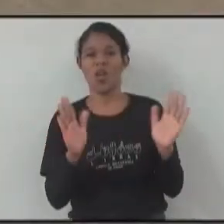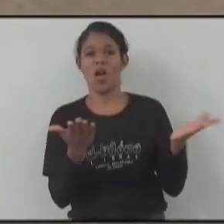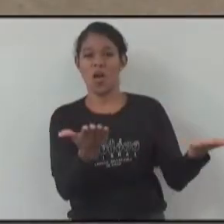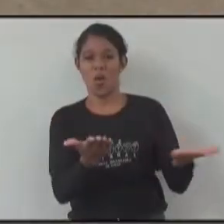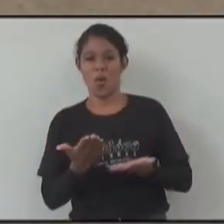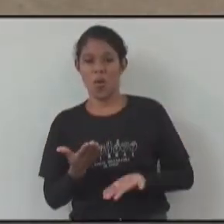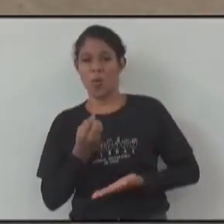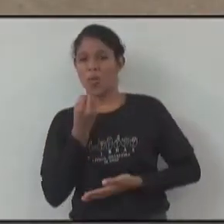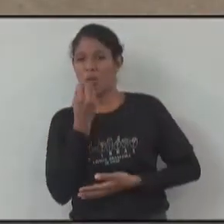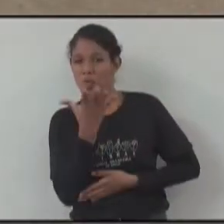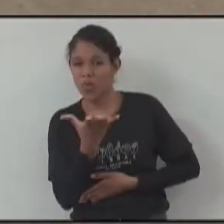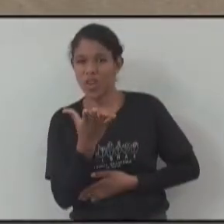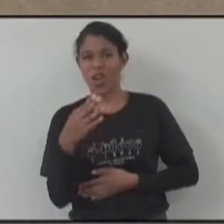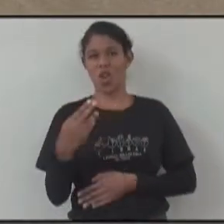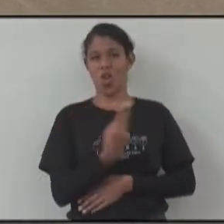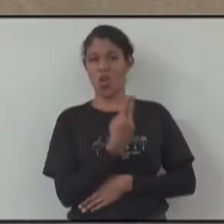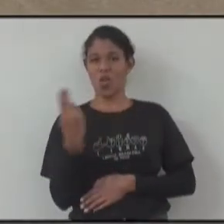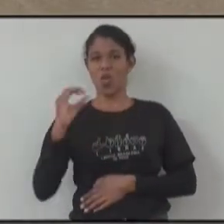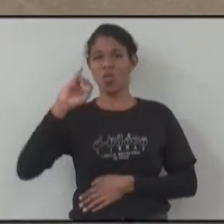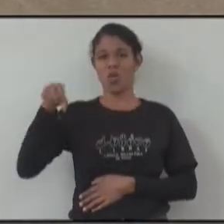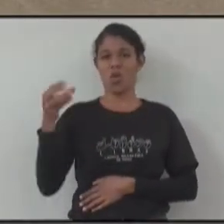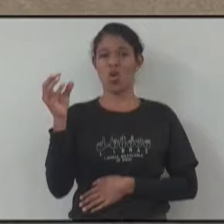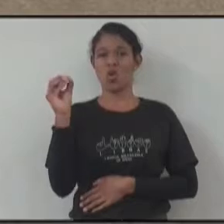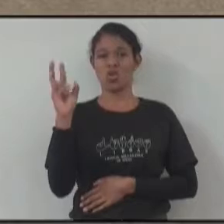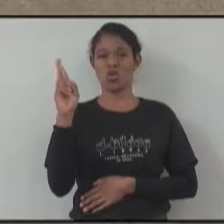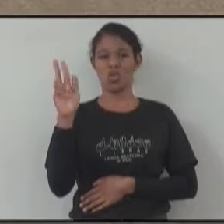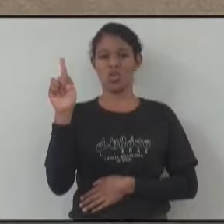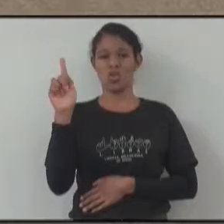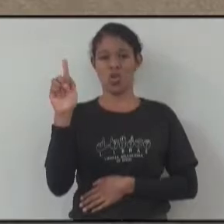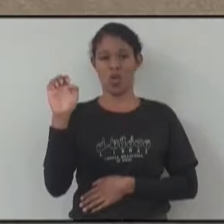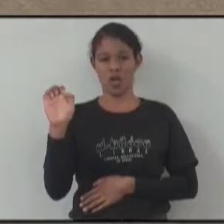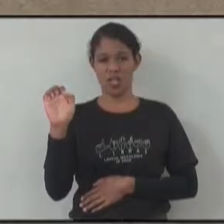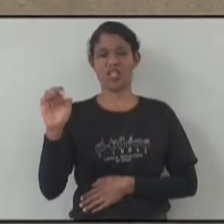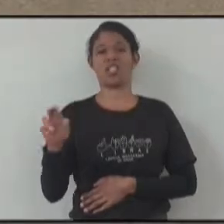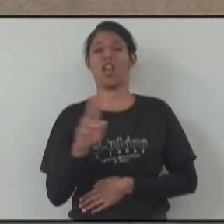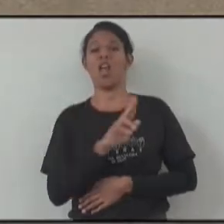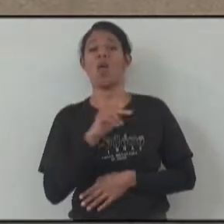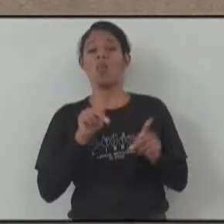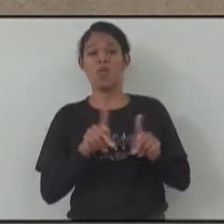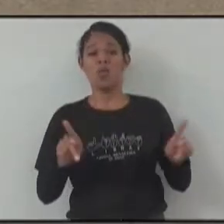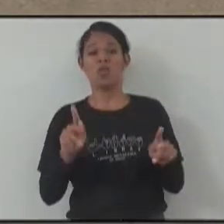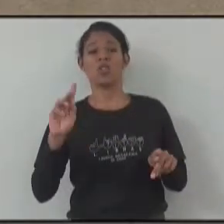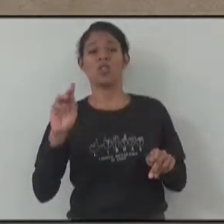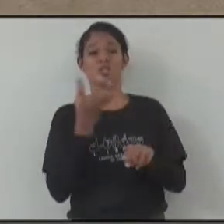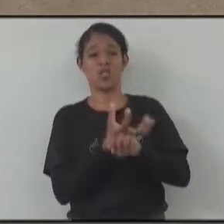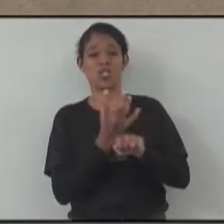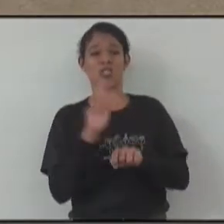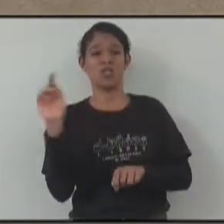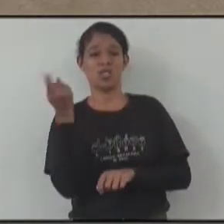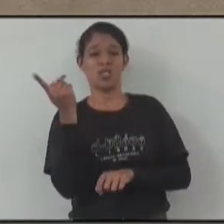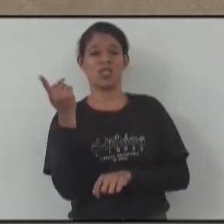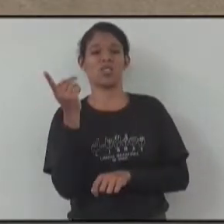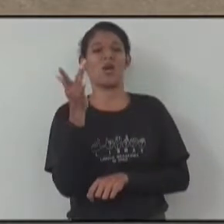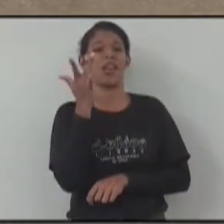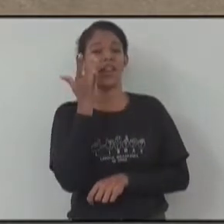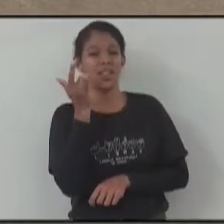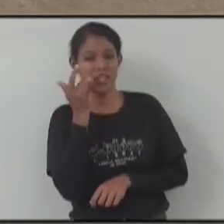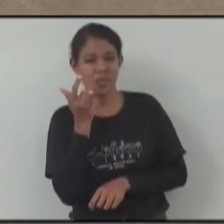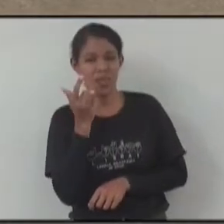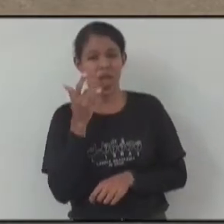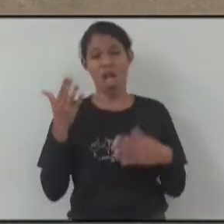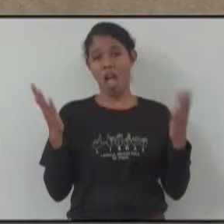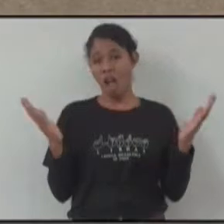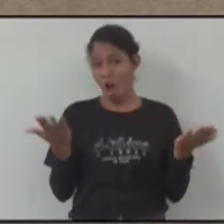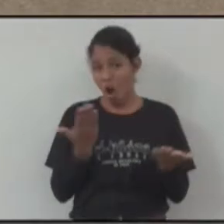Olá, bem-vindos. Sou Jorge Joelito, professor de História da Secretaria Municipal de Educação de Governador Valadares. Na aula